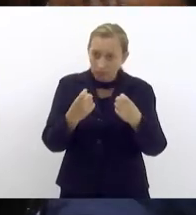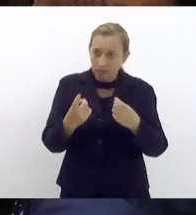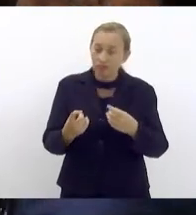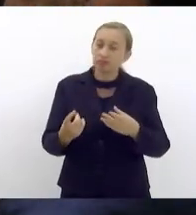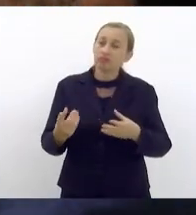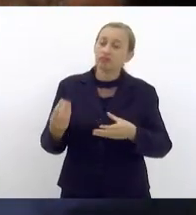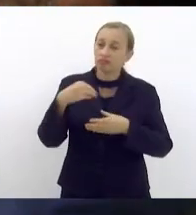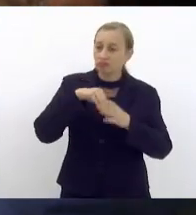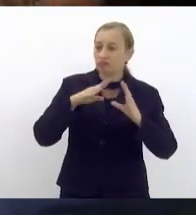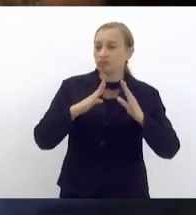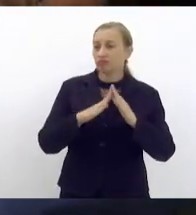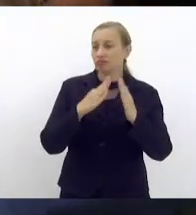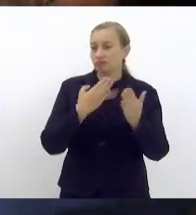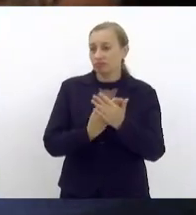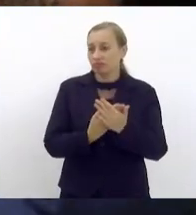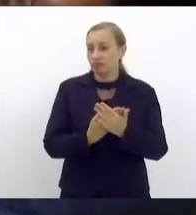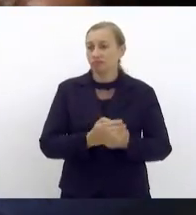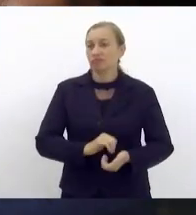da escola